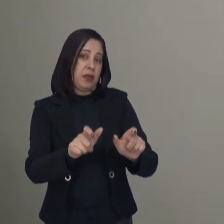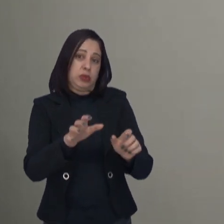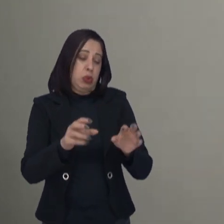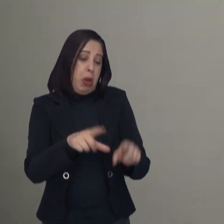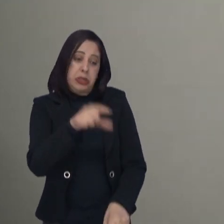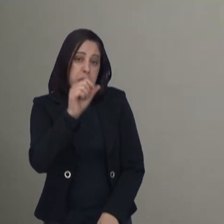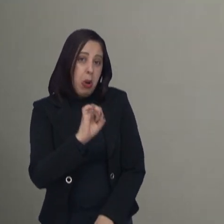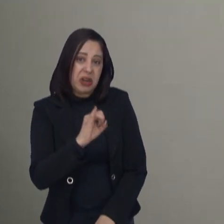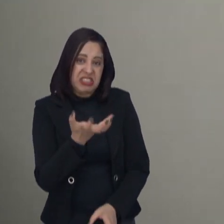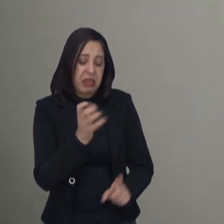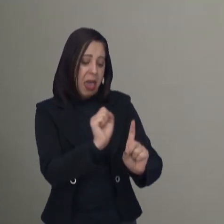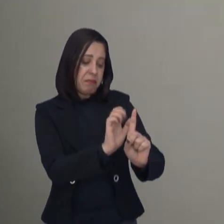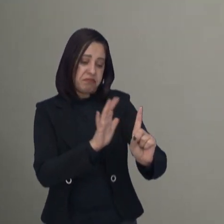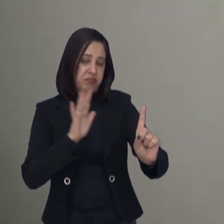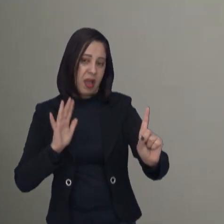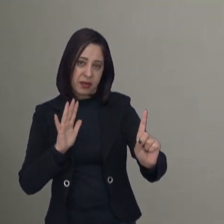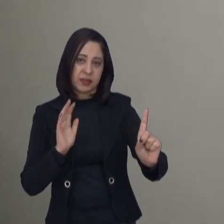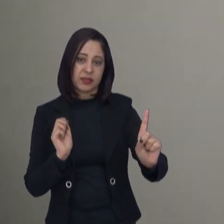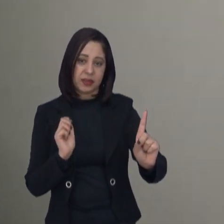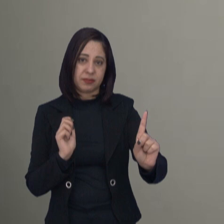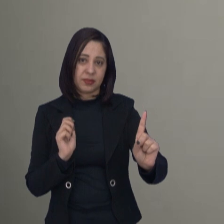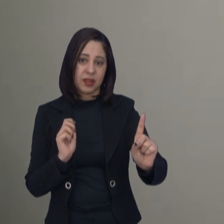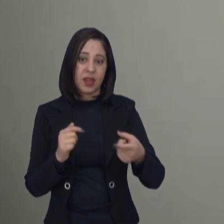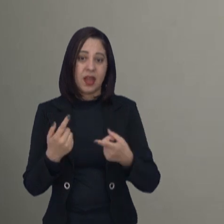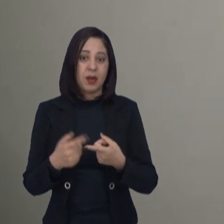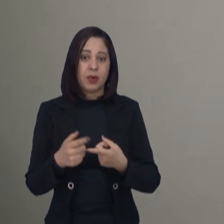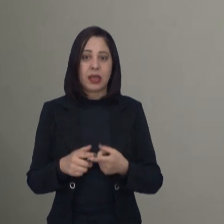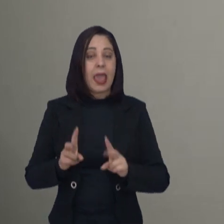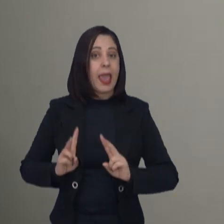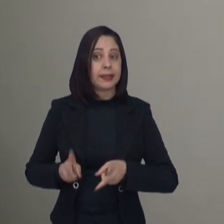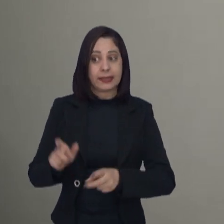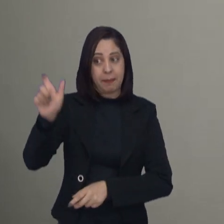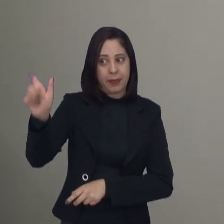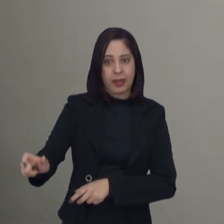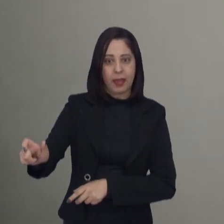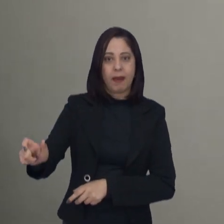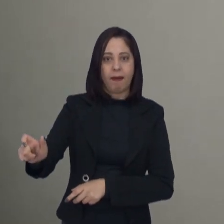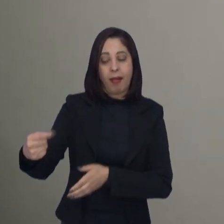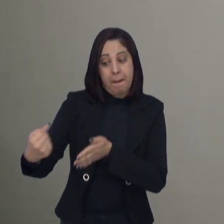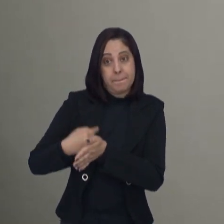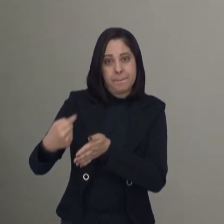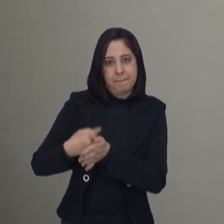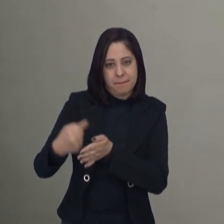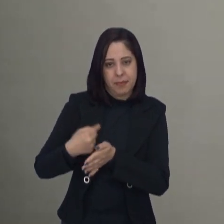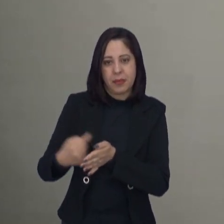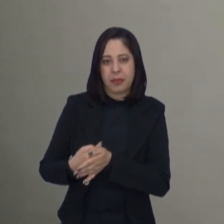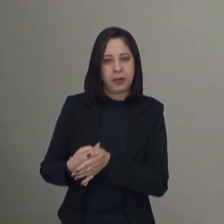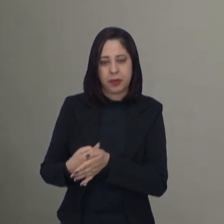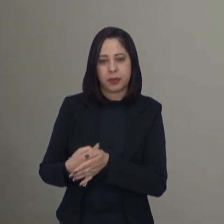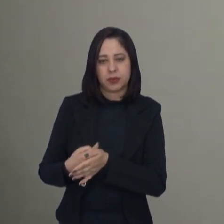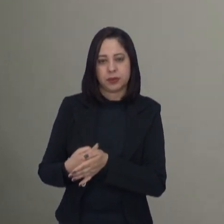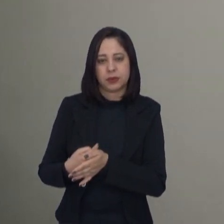uma relação muito amiga com as clientes do escritório, porque qualquer coisa elas me procuram para falar. A pessoa, às vezes, não cabe nada